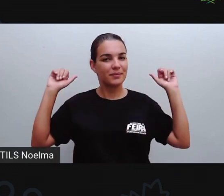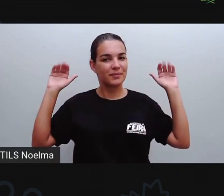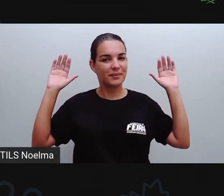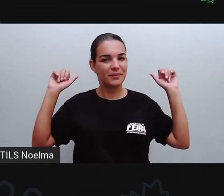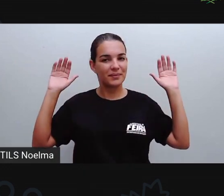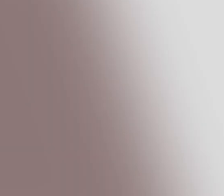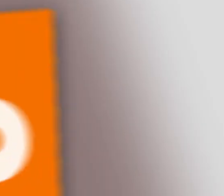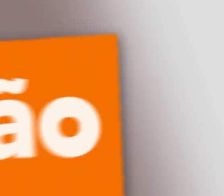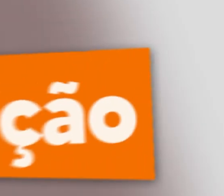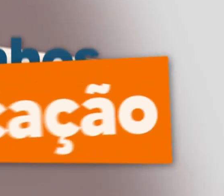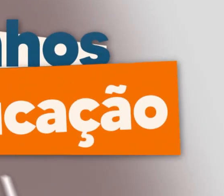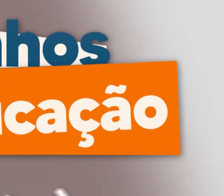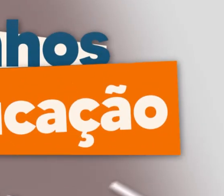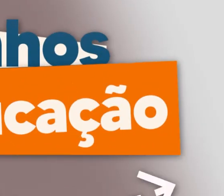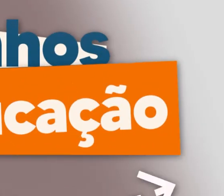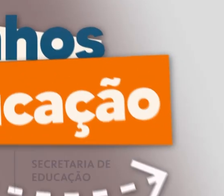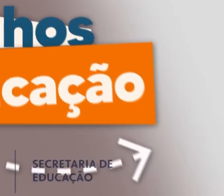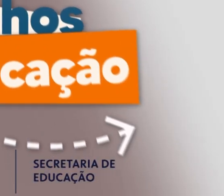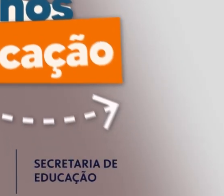e até lá!